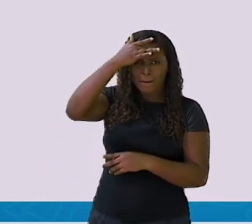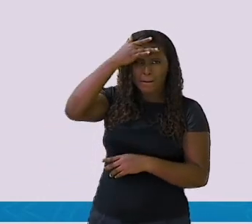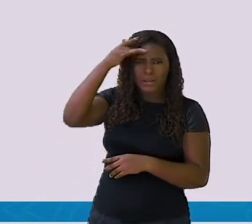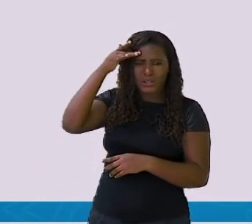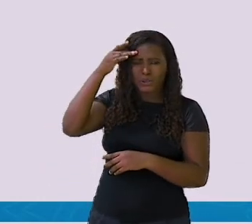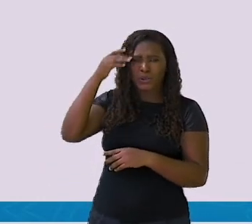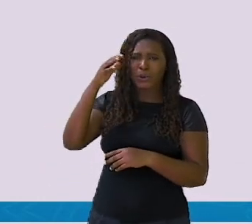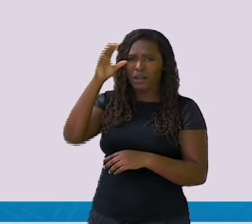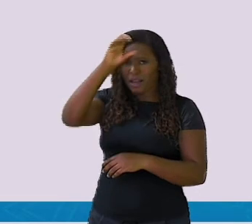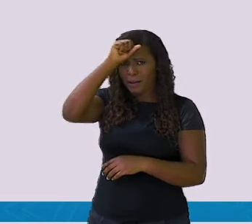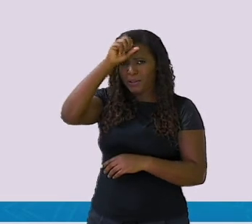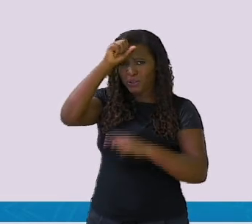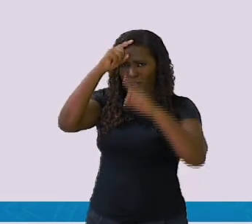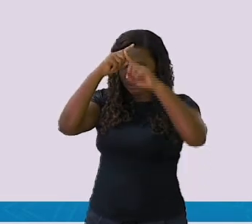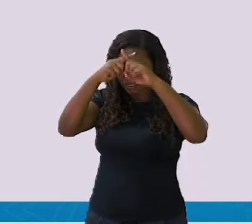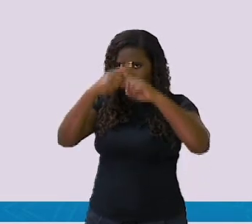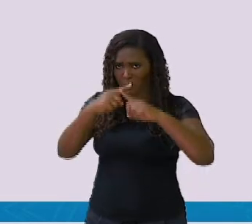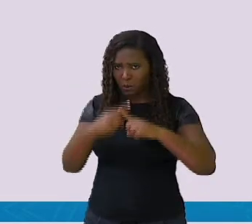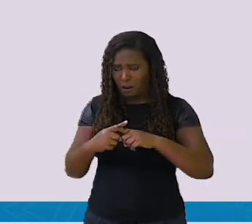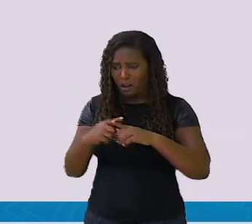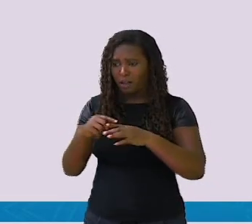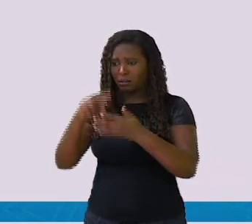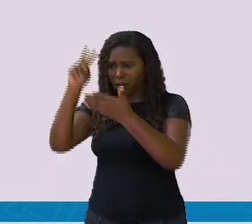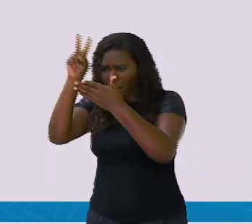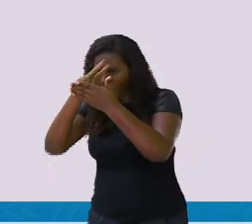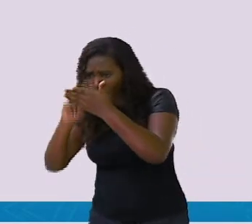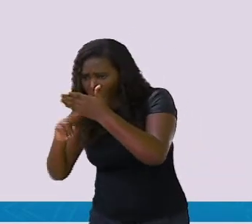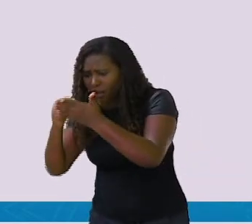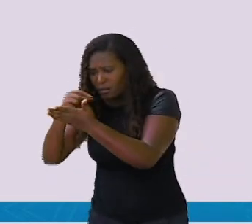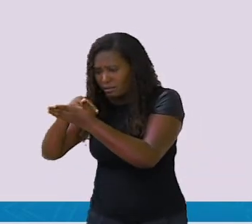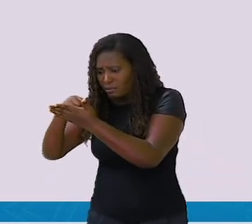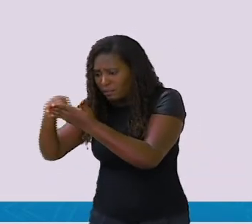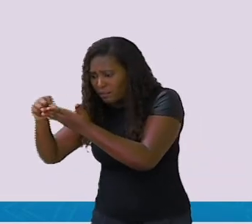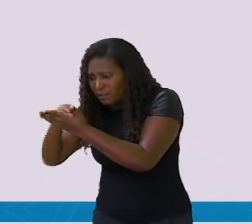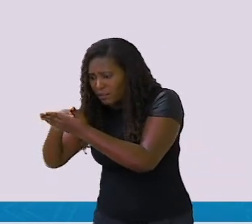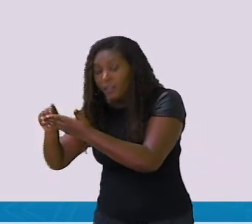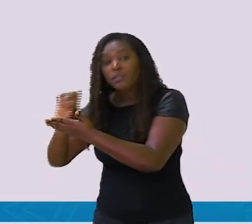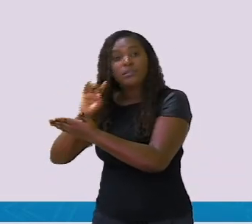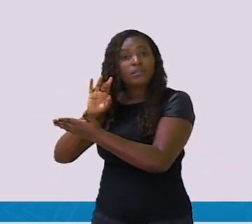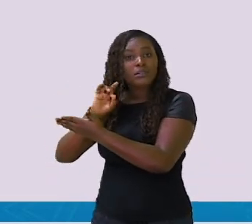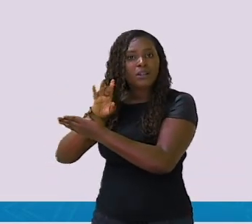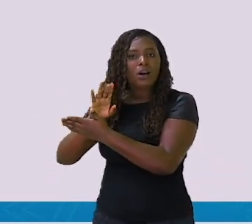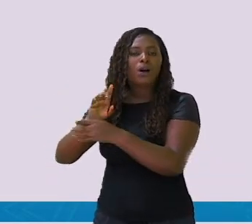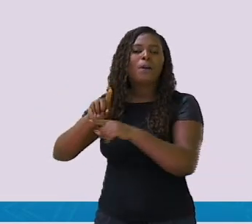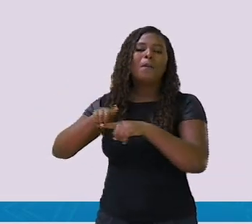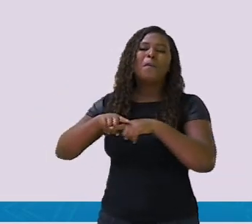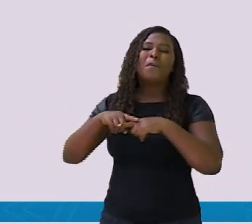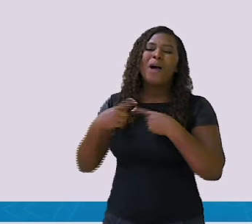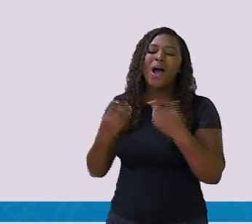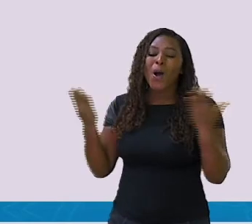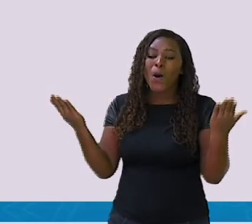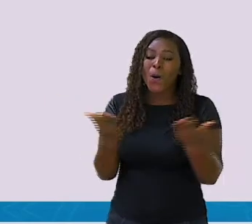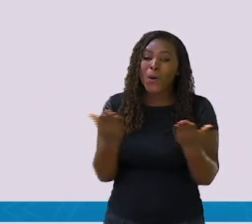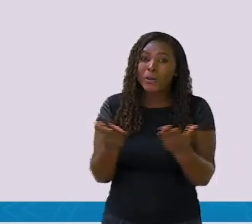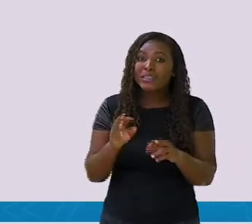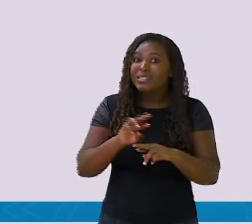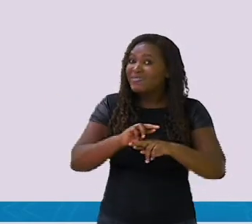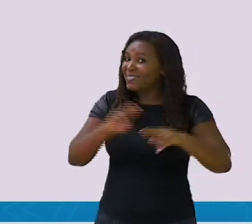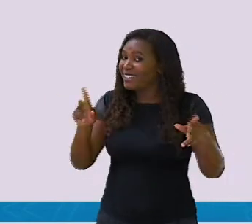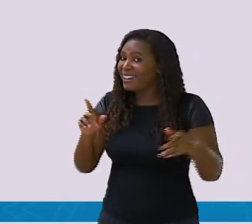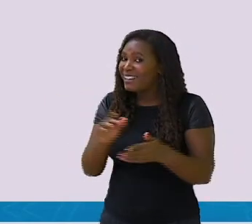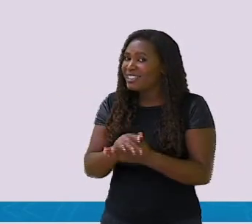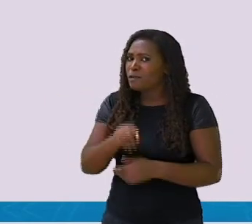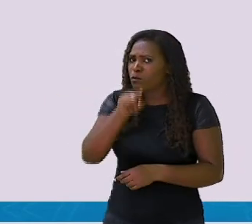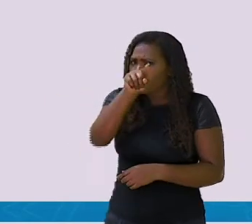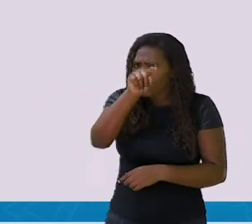escrever, pronto. Hoje não, a gente precisa transformar. Hoje, com o que a gente aprende, a gente precisa crescer, a gente precisa modificar,